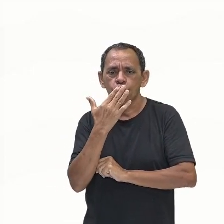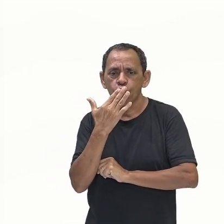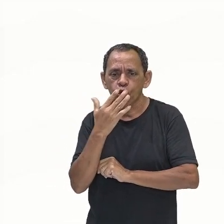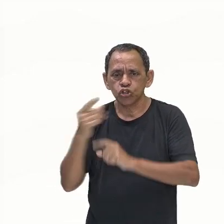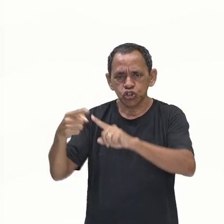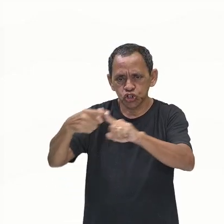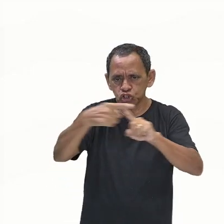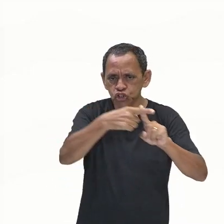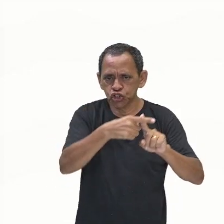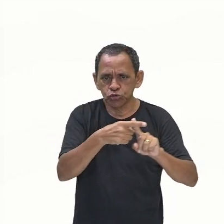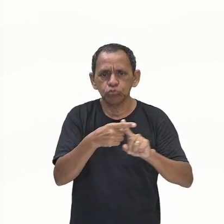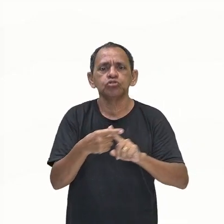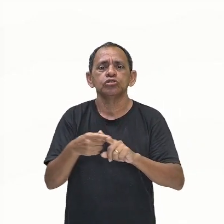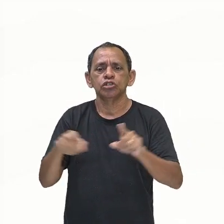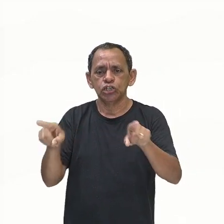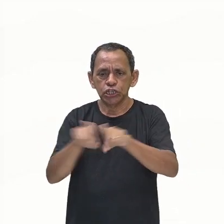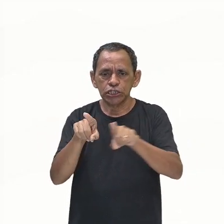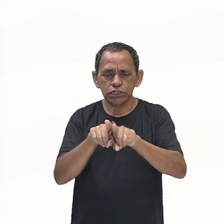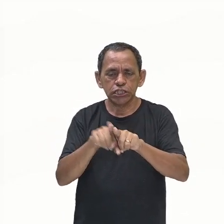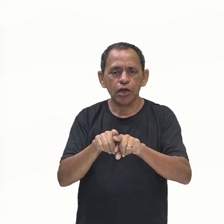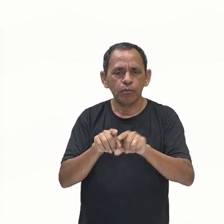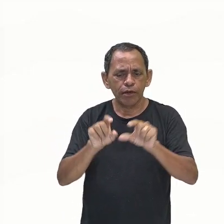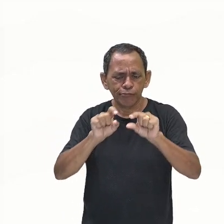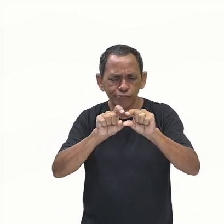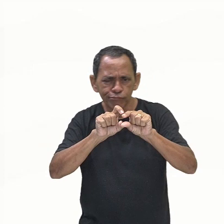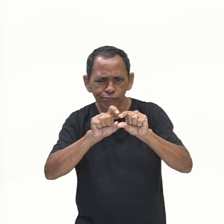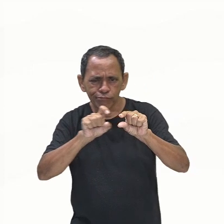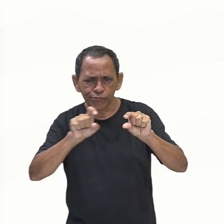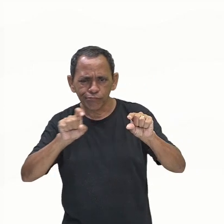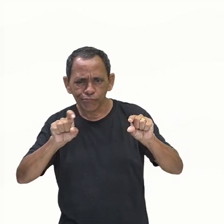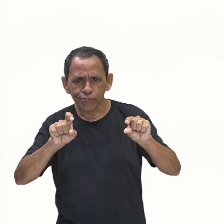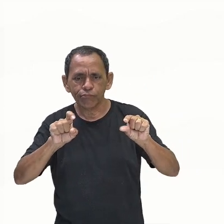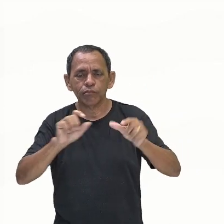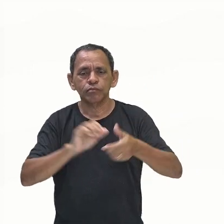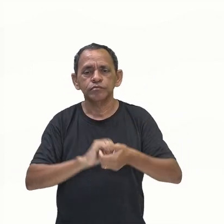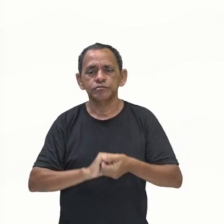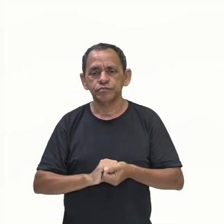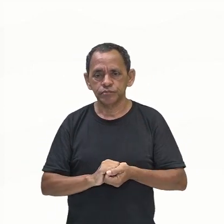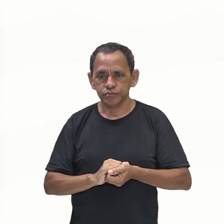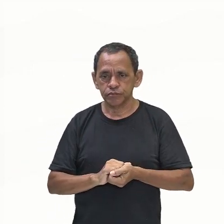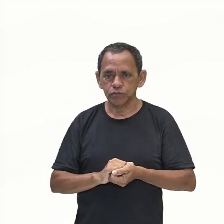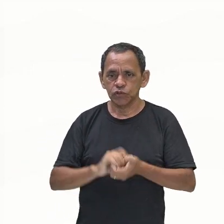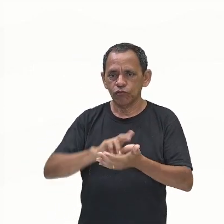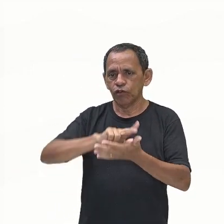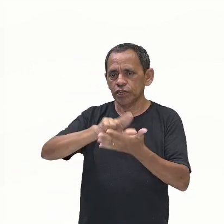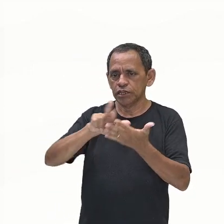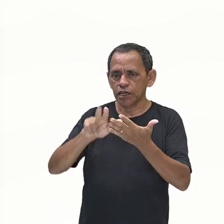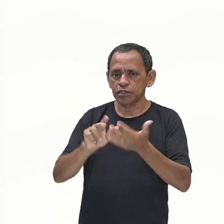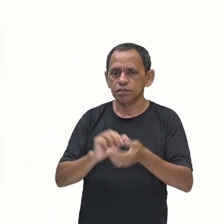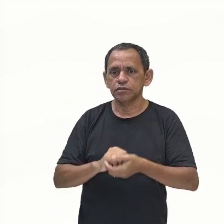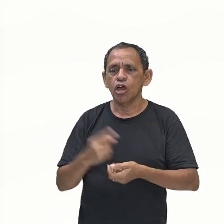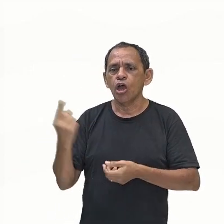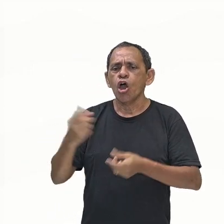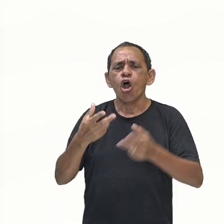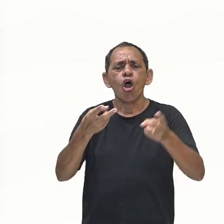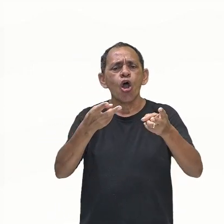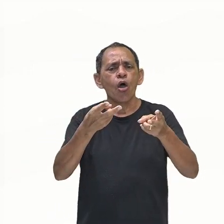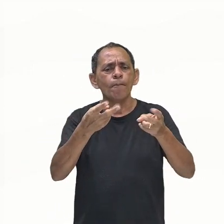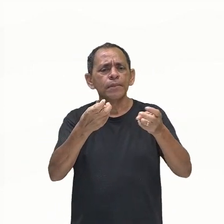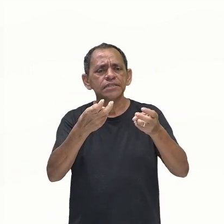e legendas variadas. O que nós estamos vendo aqui, gente, nessa imagem? Observem só